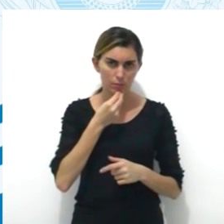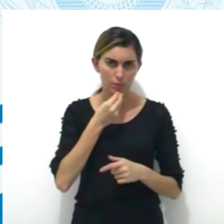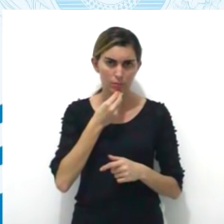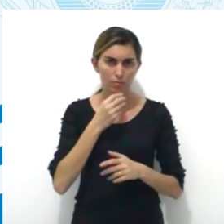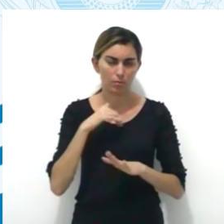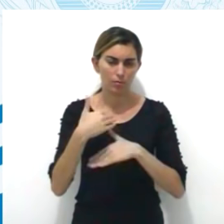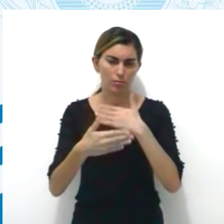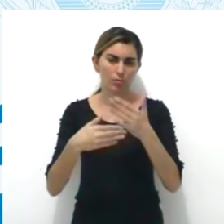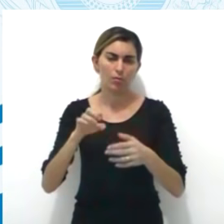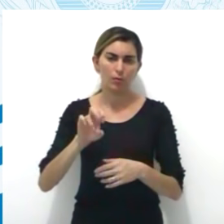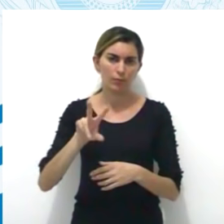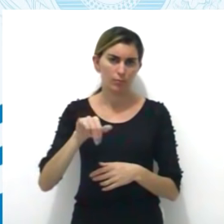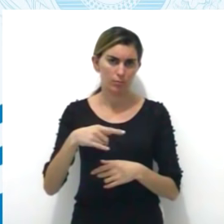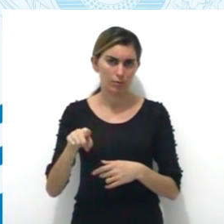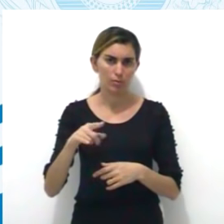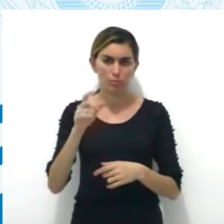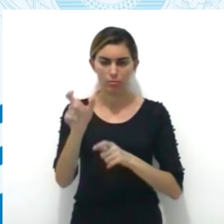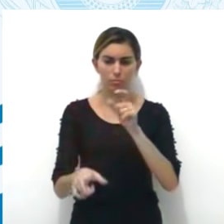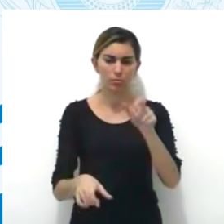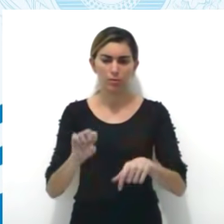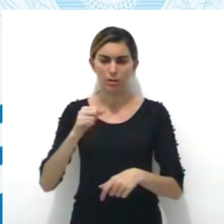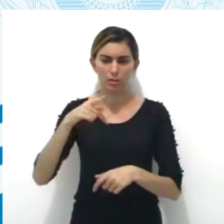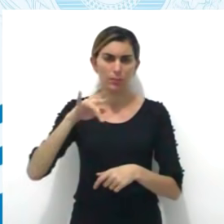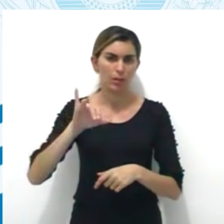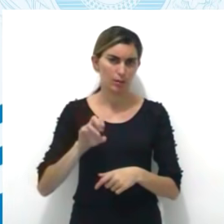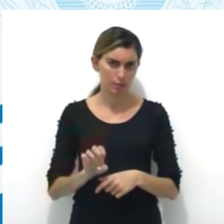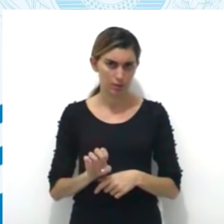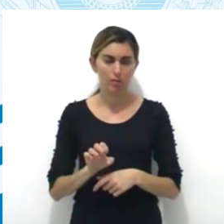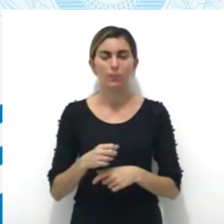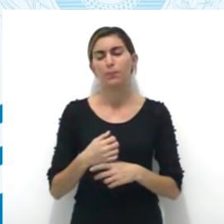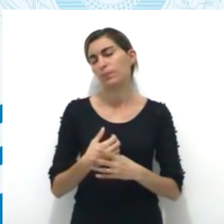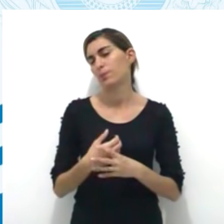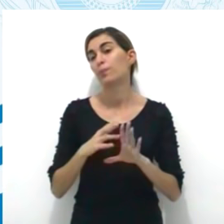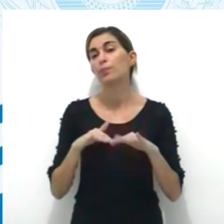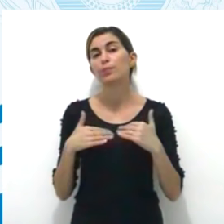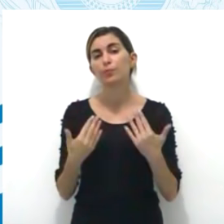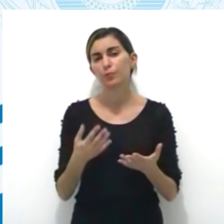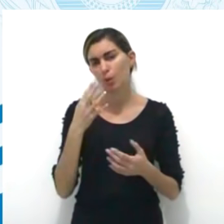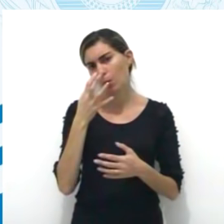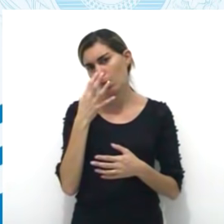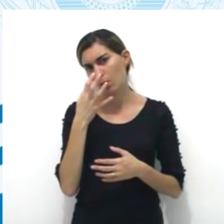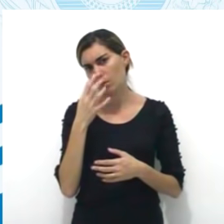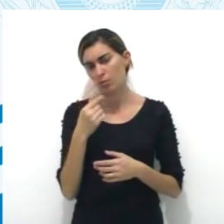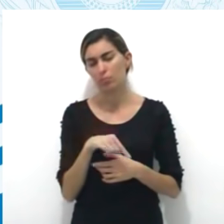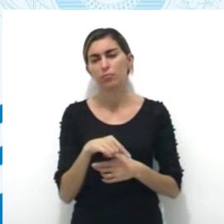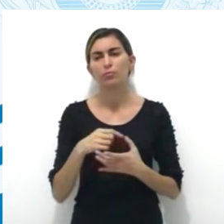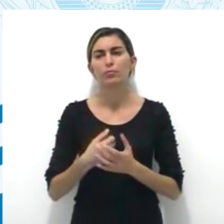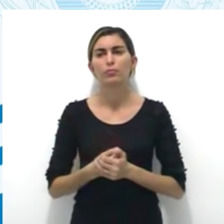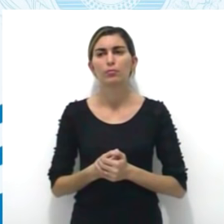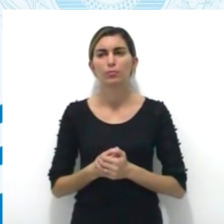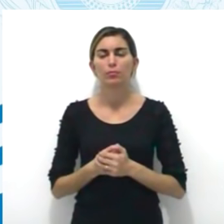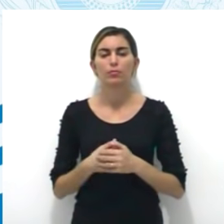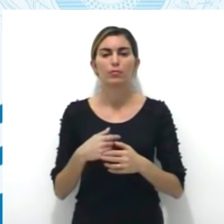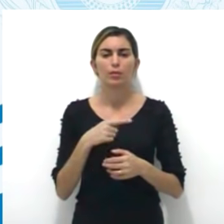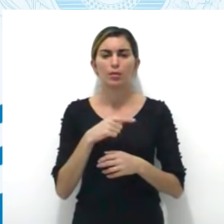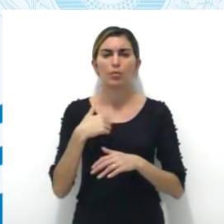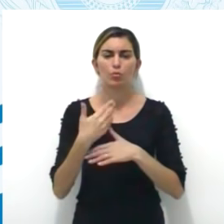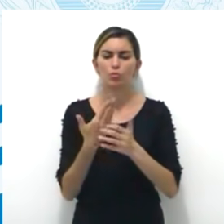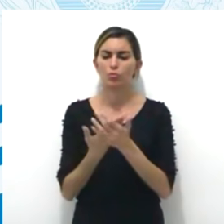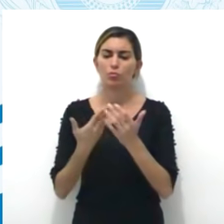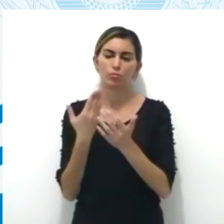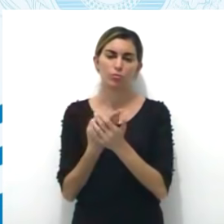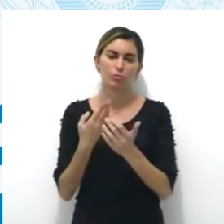conhecimento sobre a evolução da espécie da humanidade. Então, observe a grande relevância